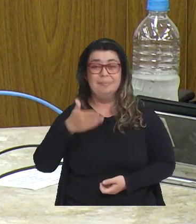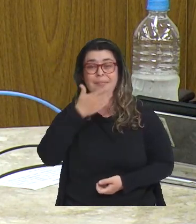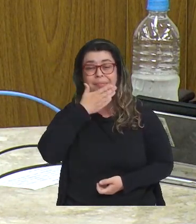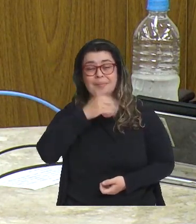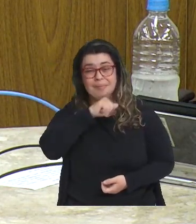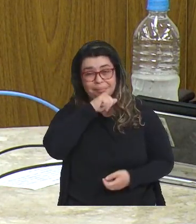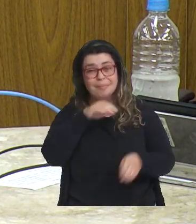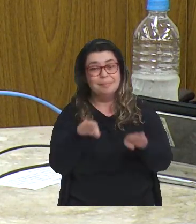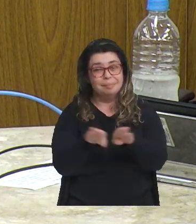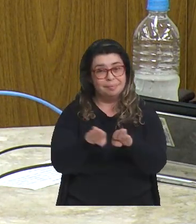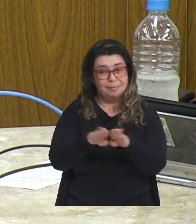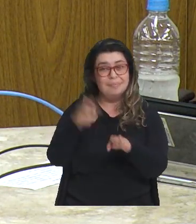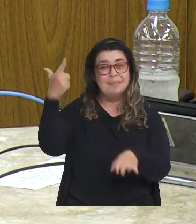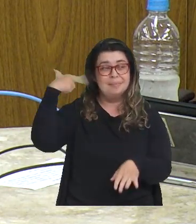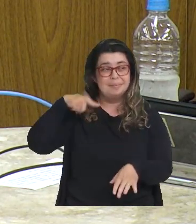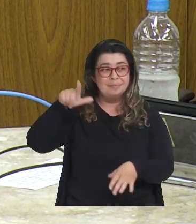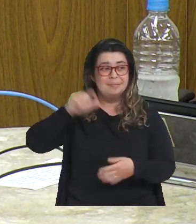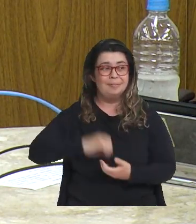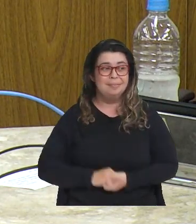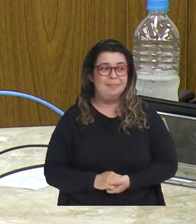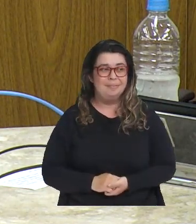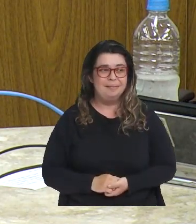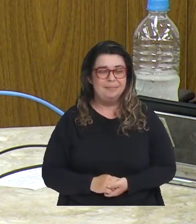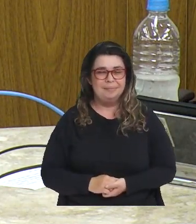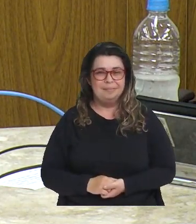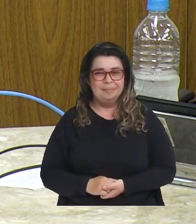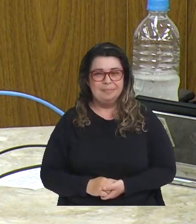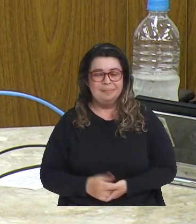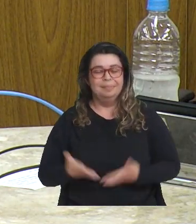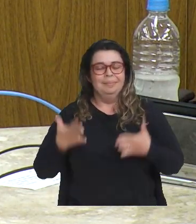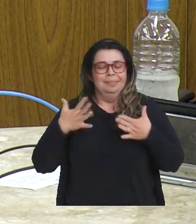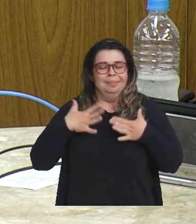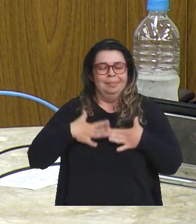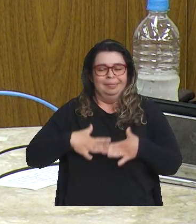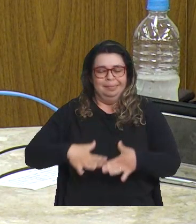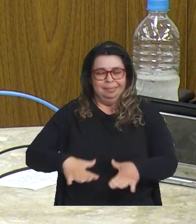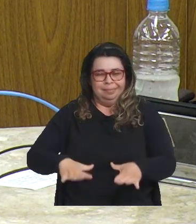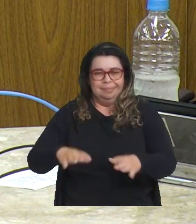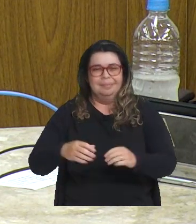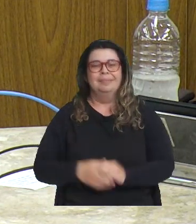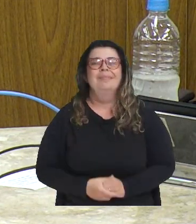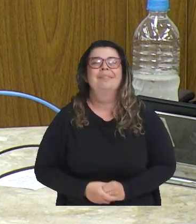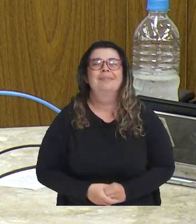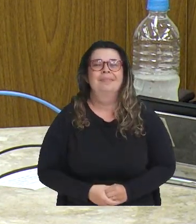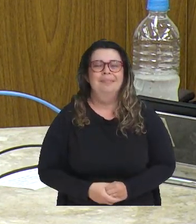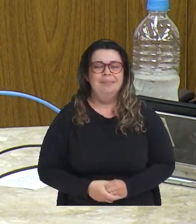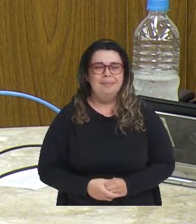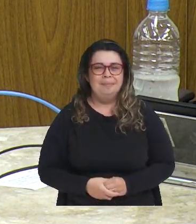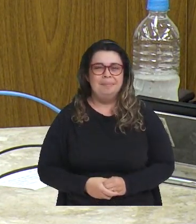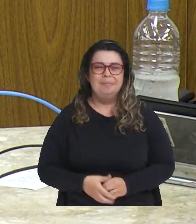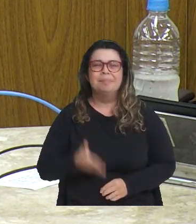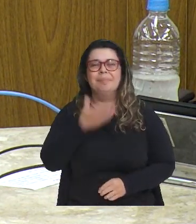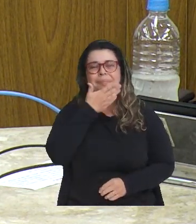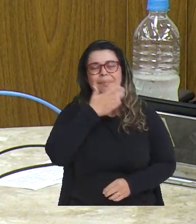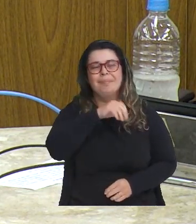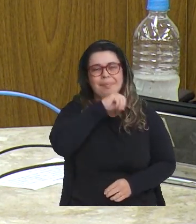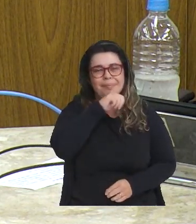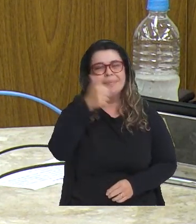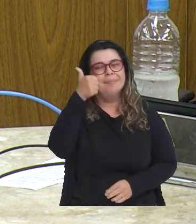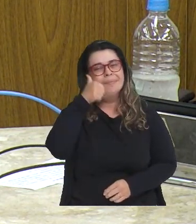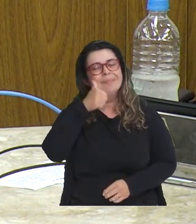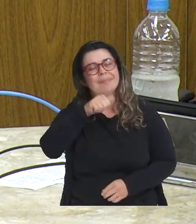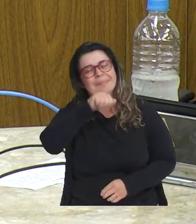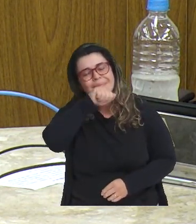também. Ah, meu Deus, é um alívio, né? Que bom que eles se formaram. Então, pai e mãe, parabéns